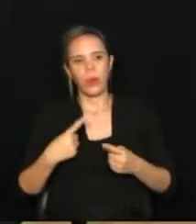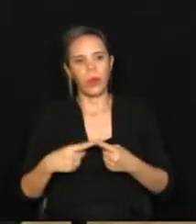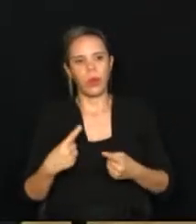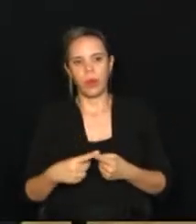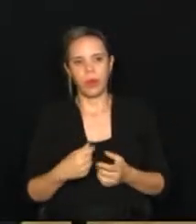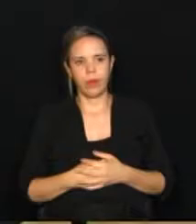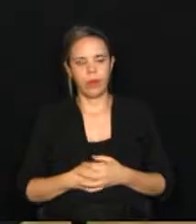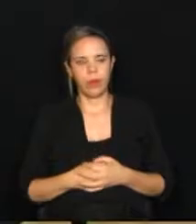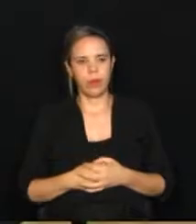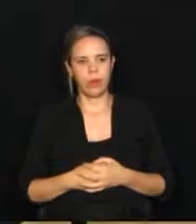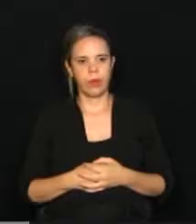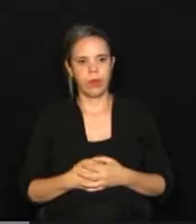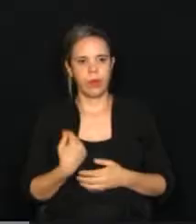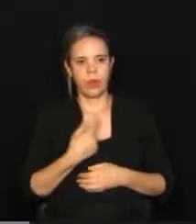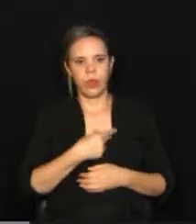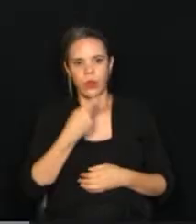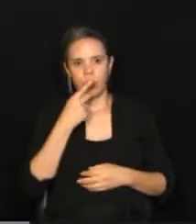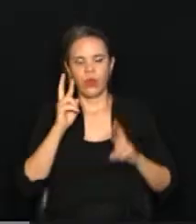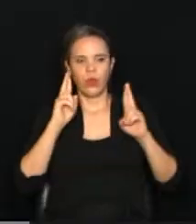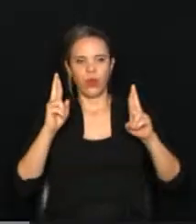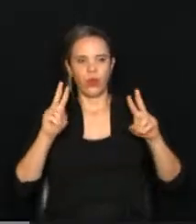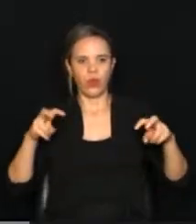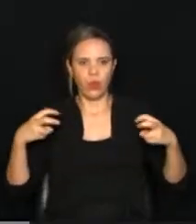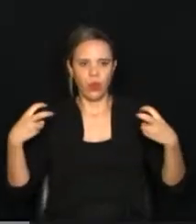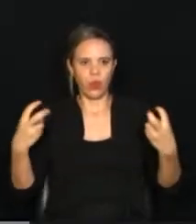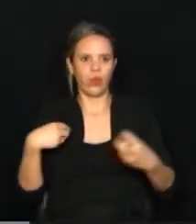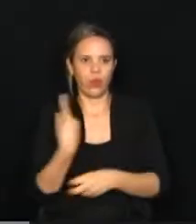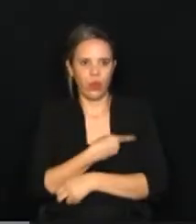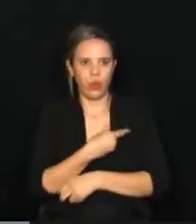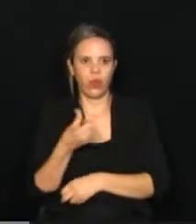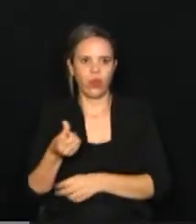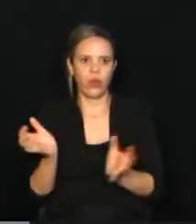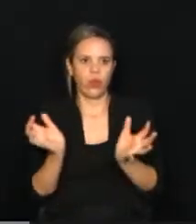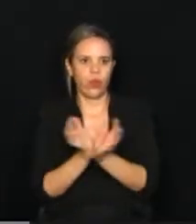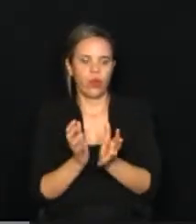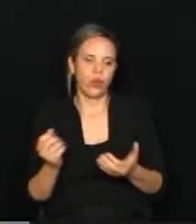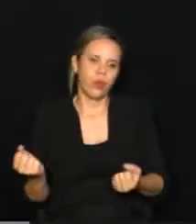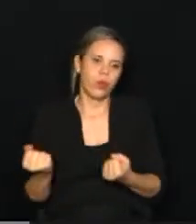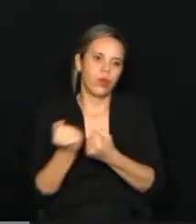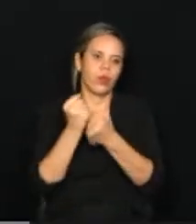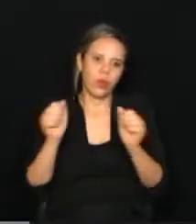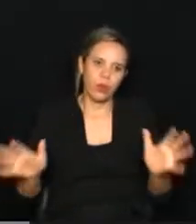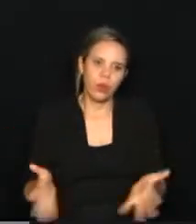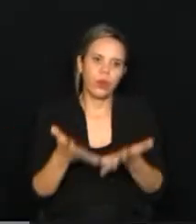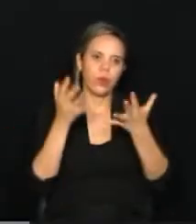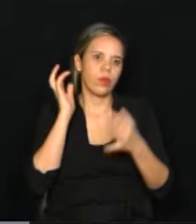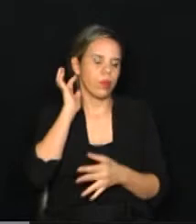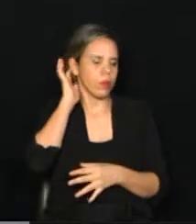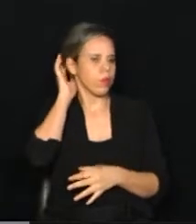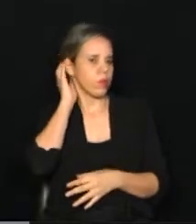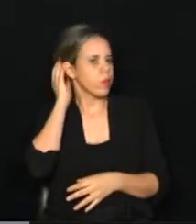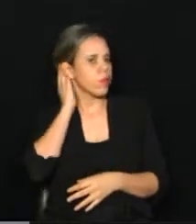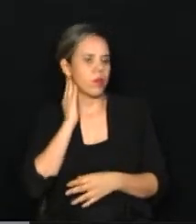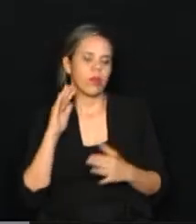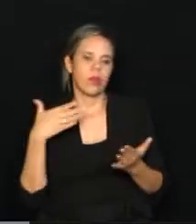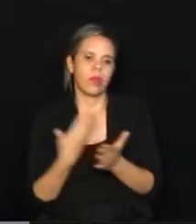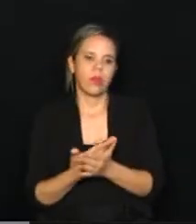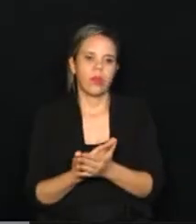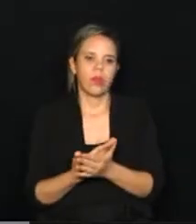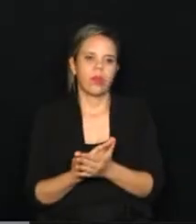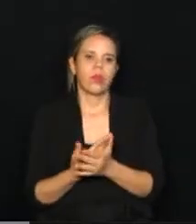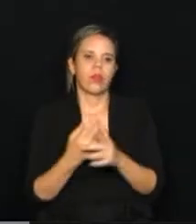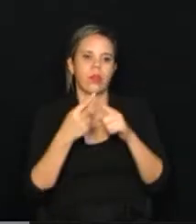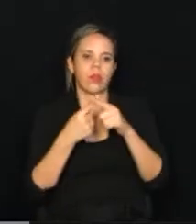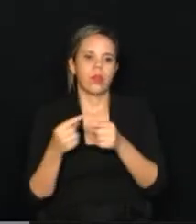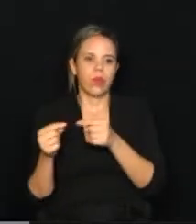a gente fala que o torcedor, né, é o nosso sexto jogador, que apoia, que incentiva. E até quando a gente joga com o